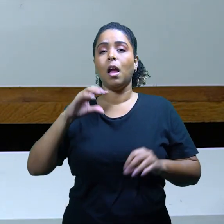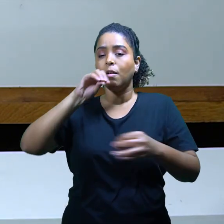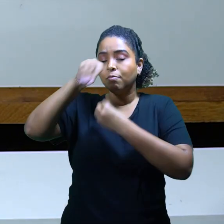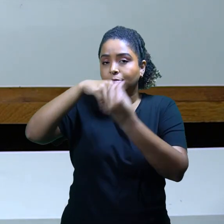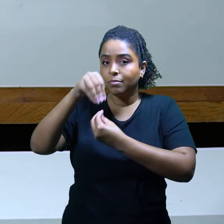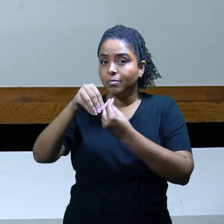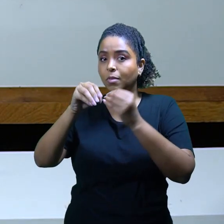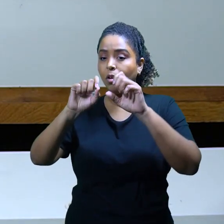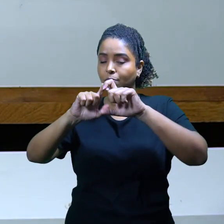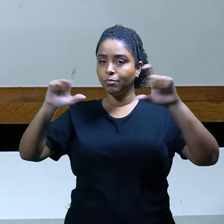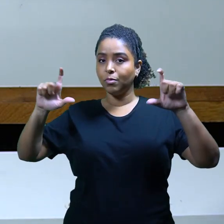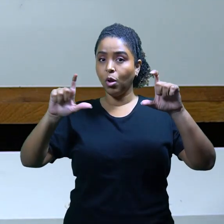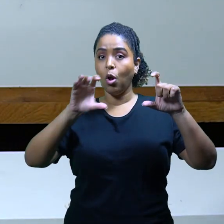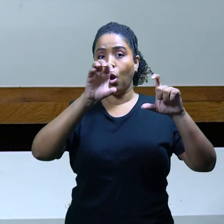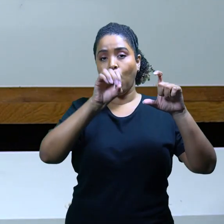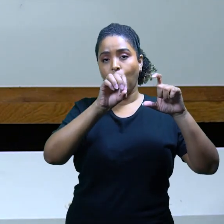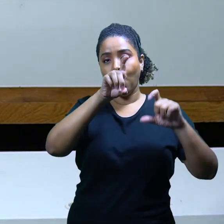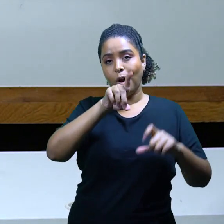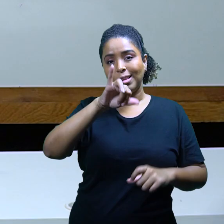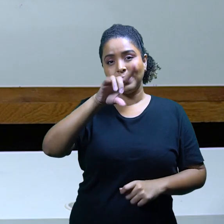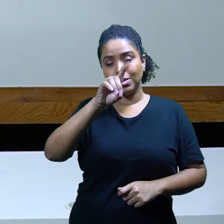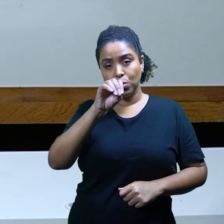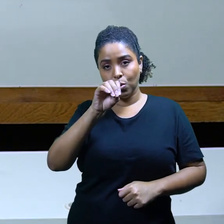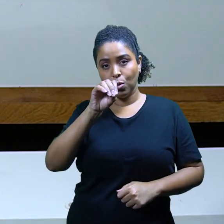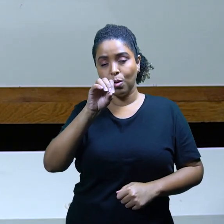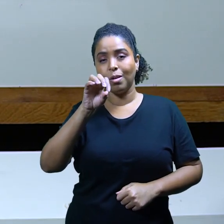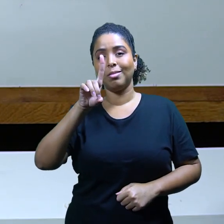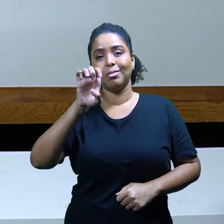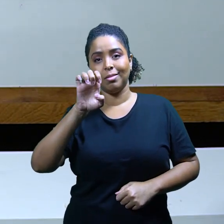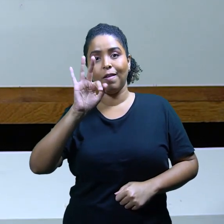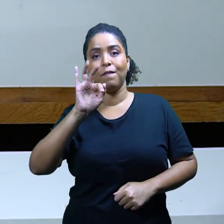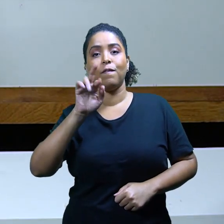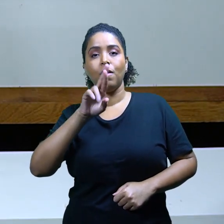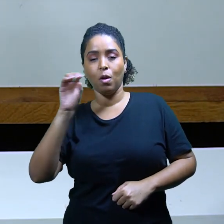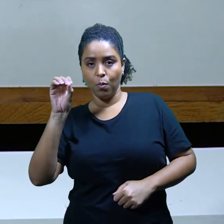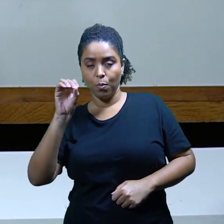reação acontece, ele produz óxido de ferro 3. Tá?